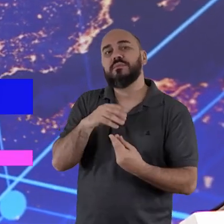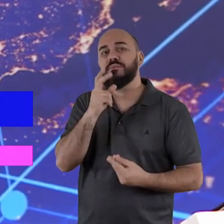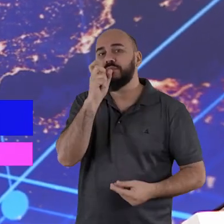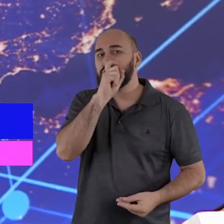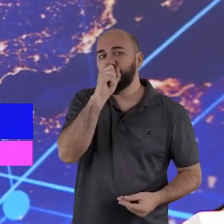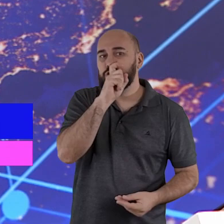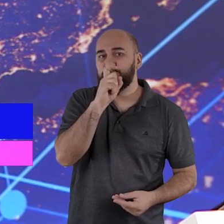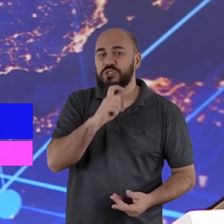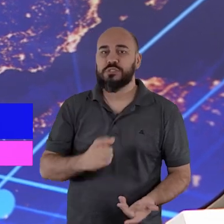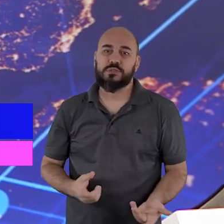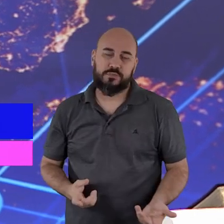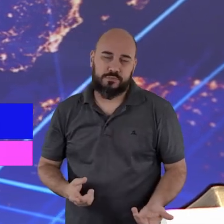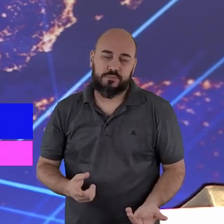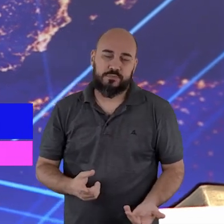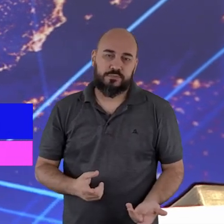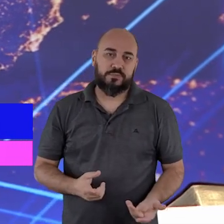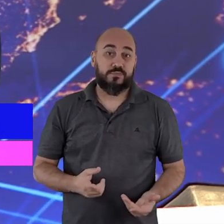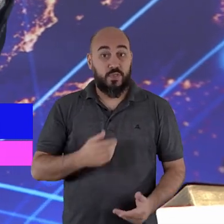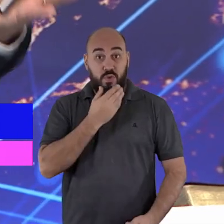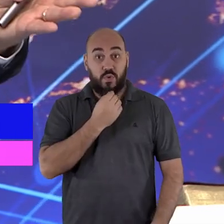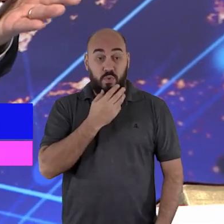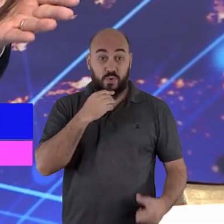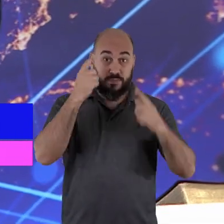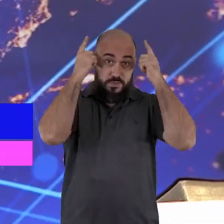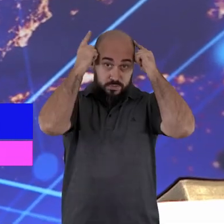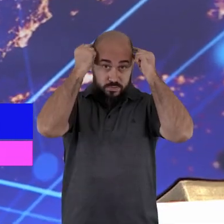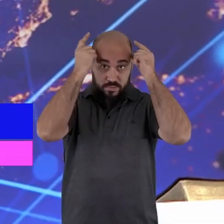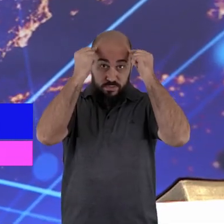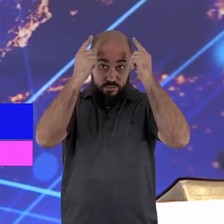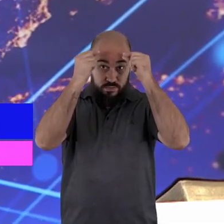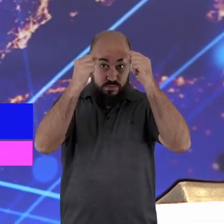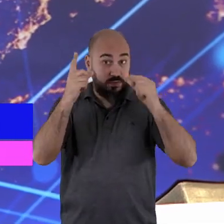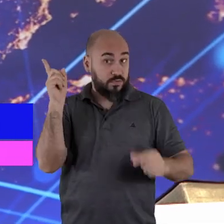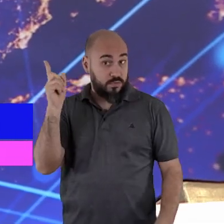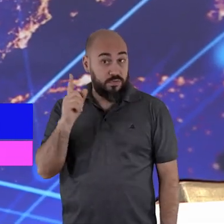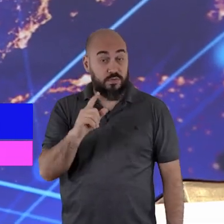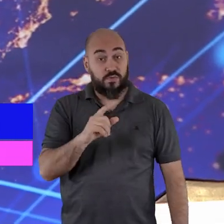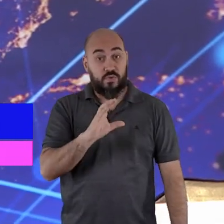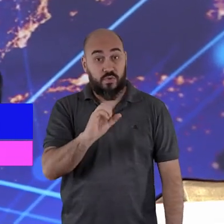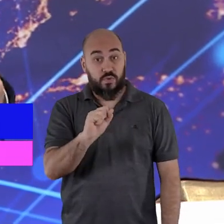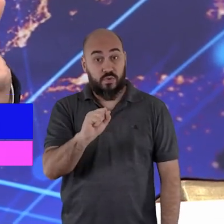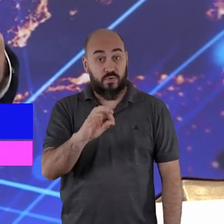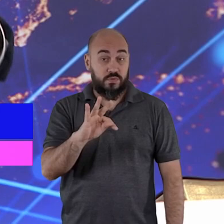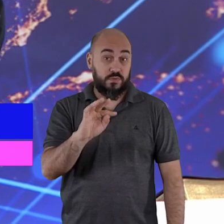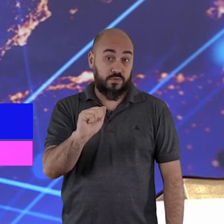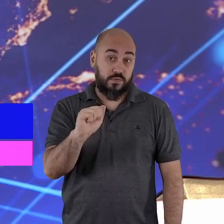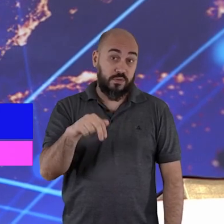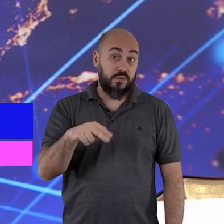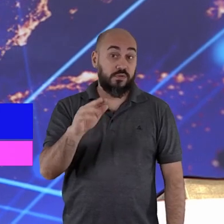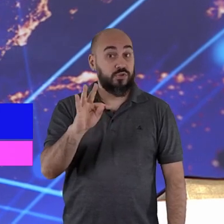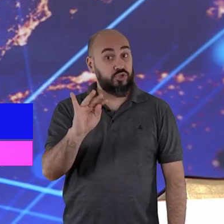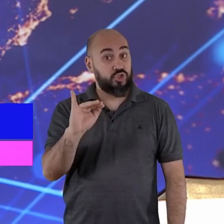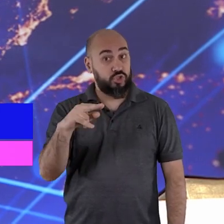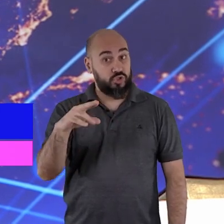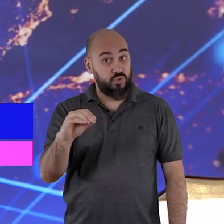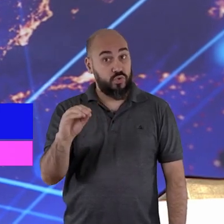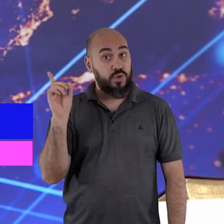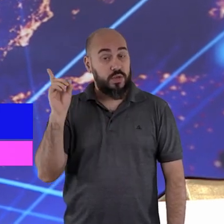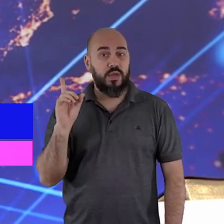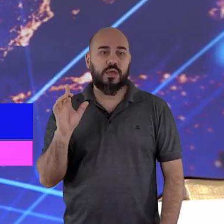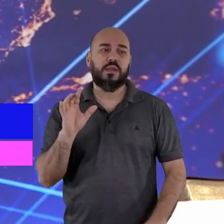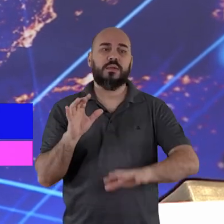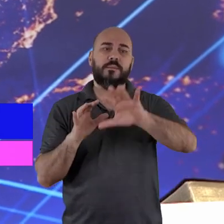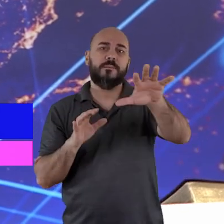se torna agora um cristão convicto, ele traz para dentro do